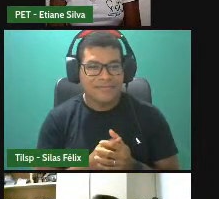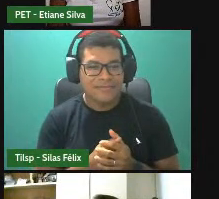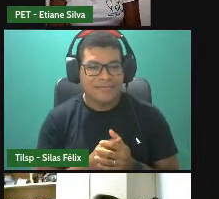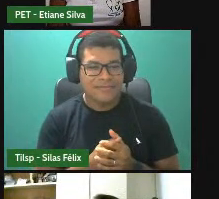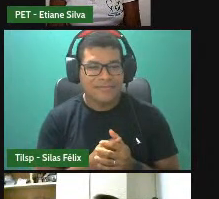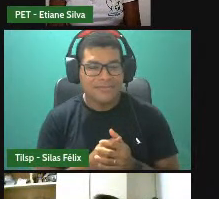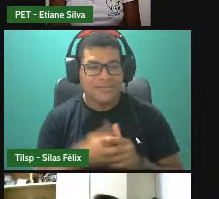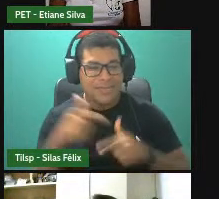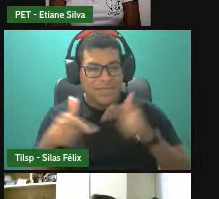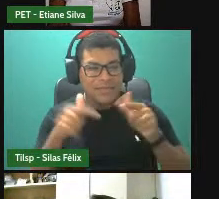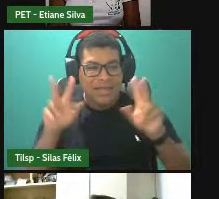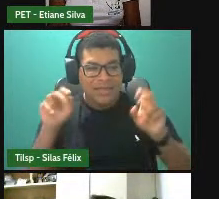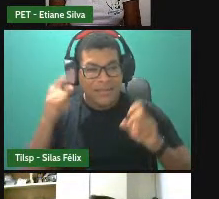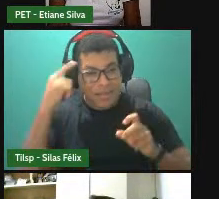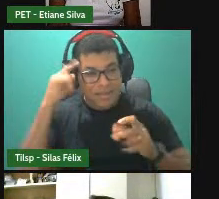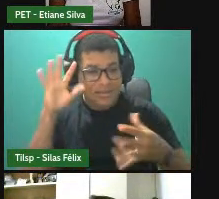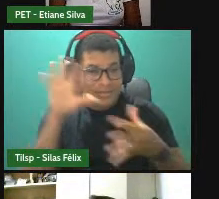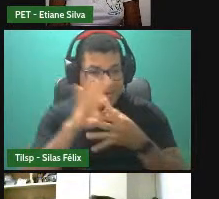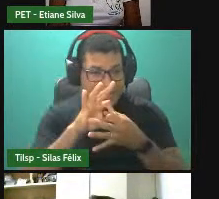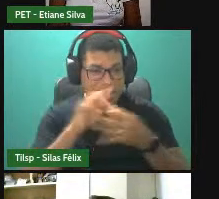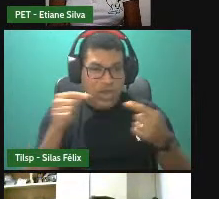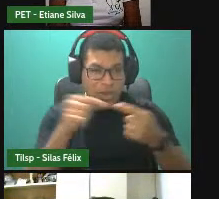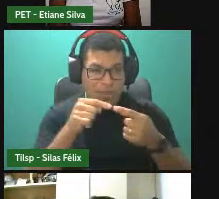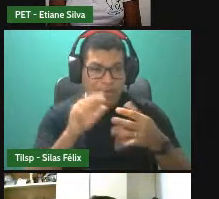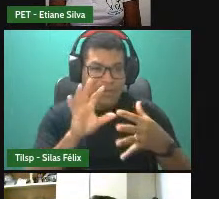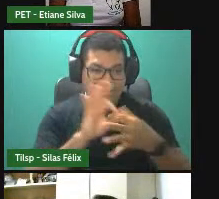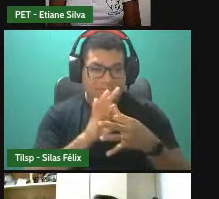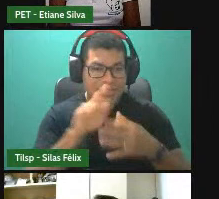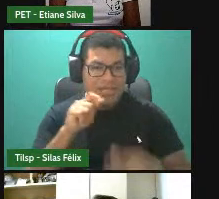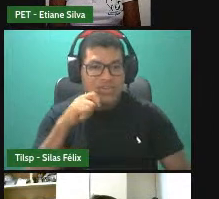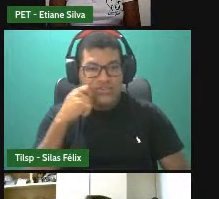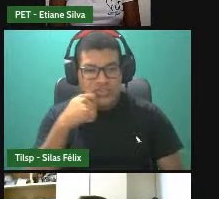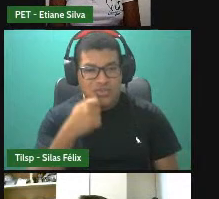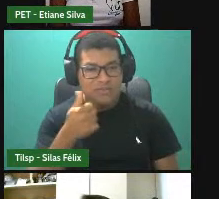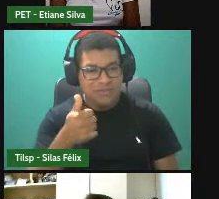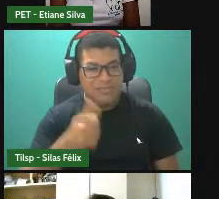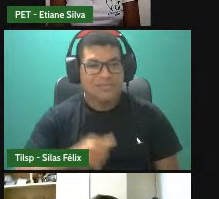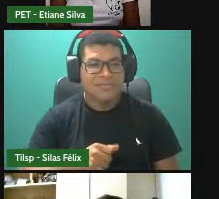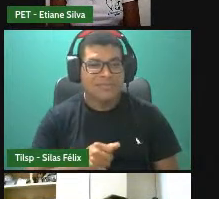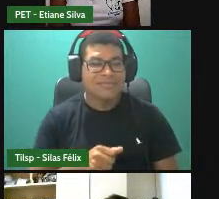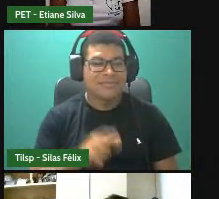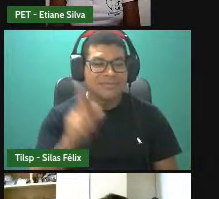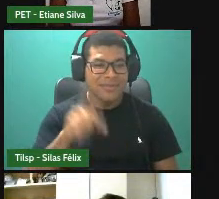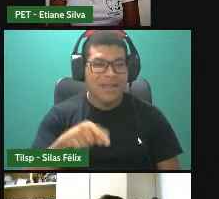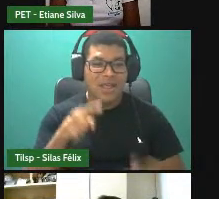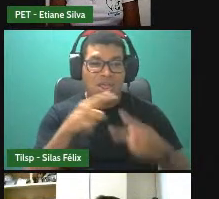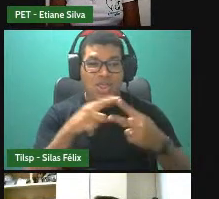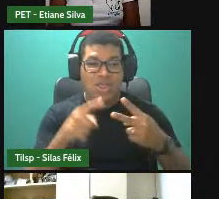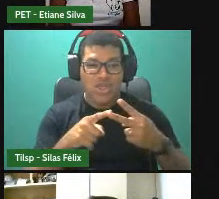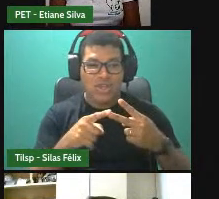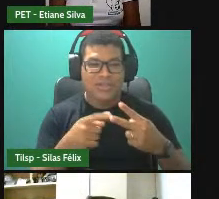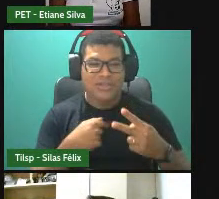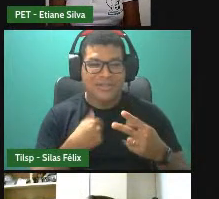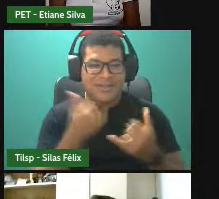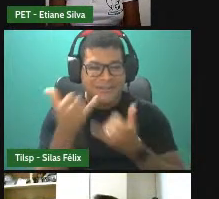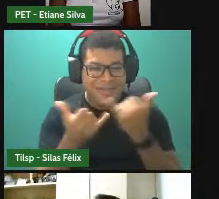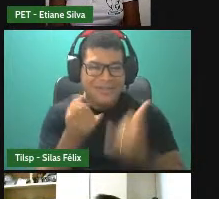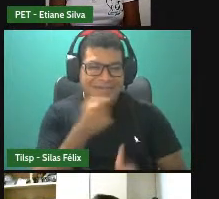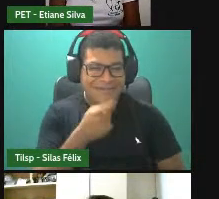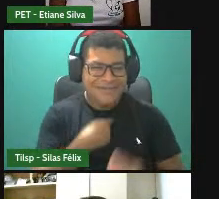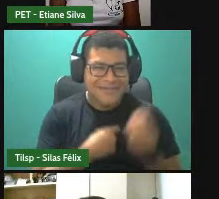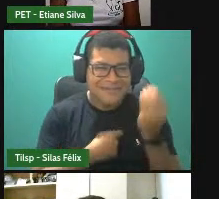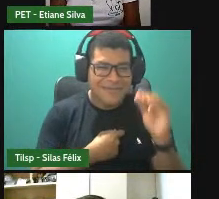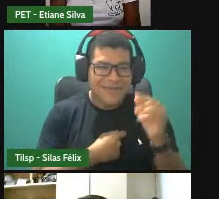aquela lógica ali a respeito da odontologia, entrando na odontologia legal, e as duas charges que eu coloquei ali, onde